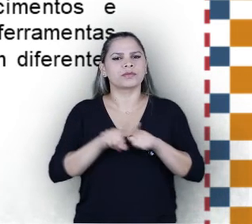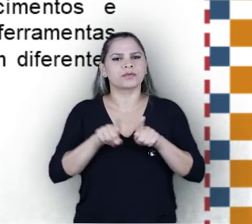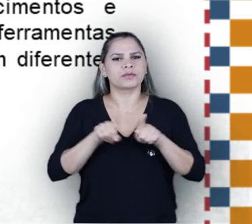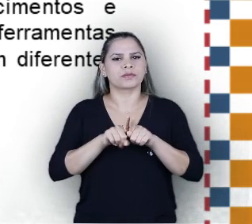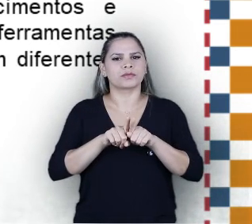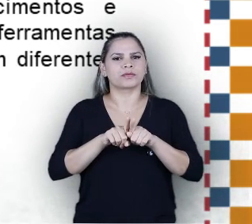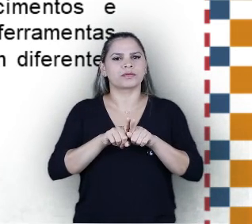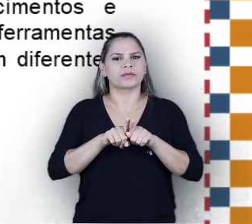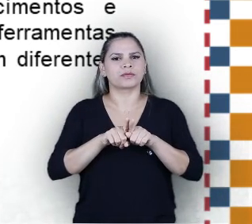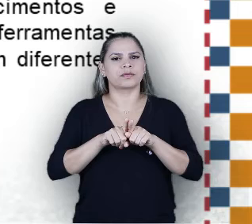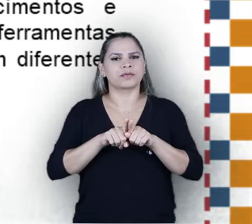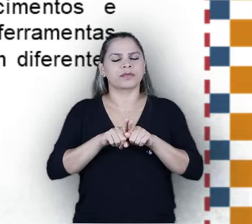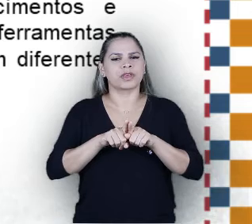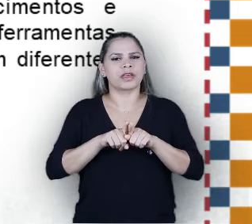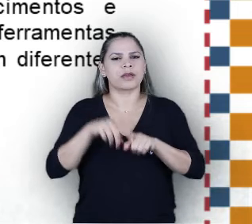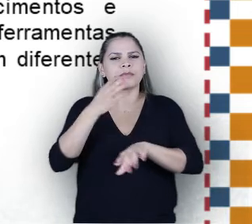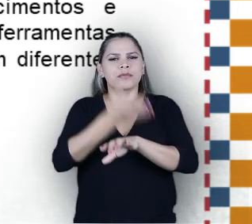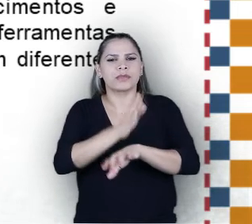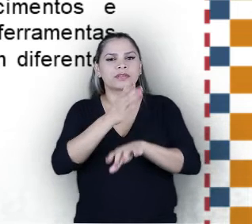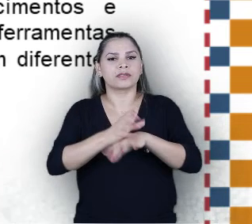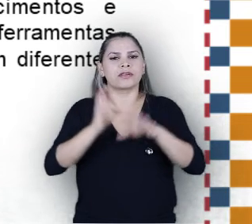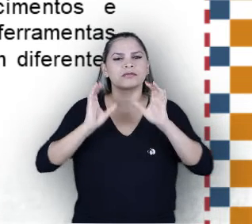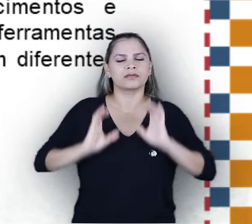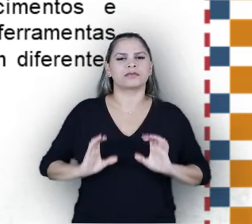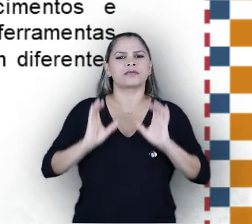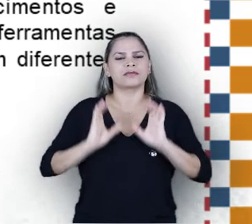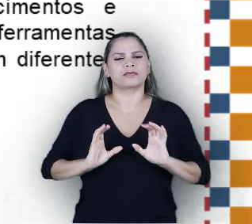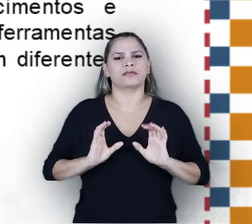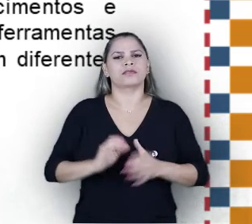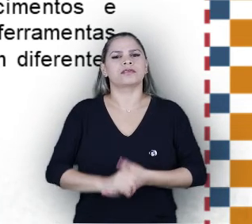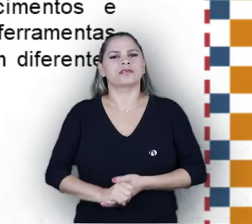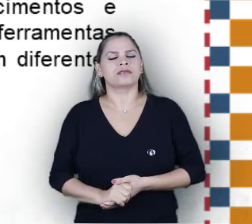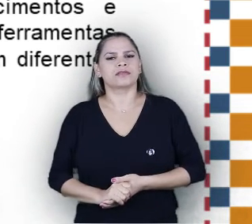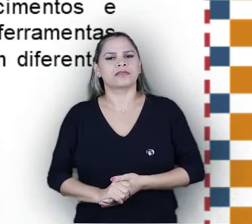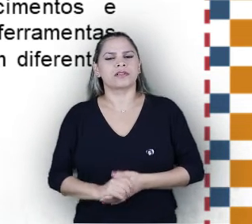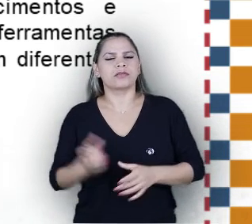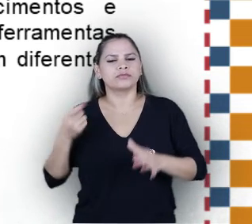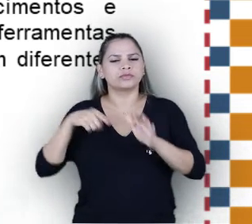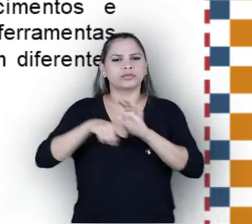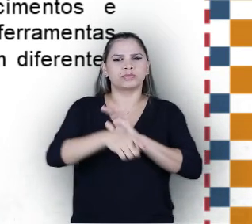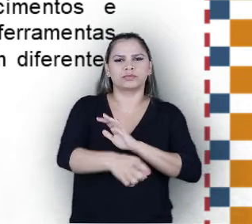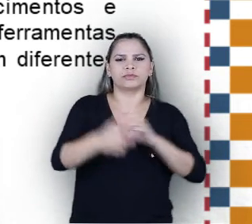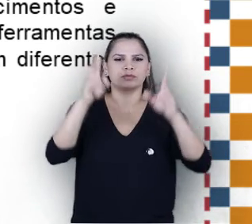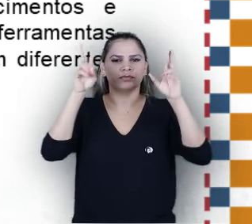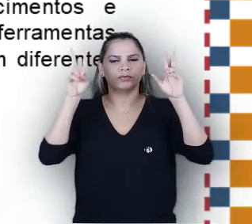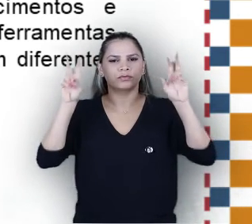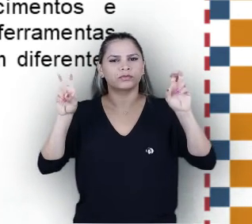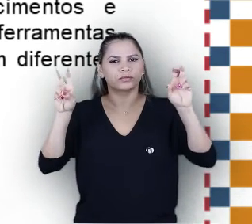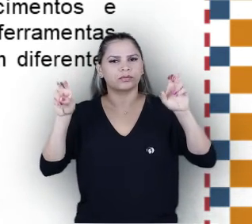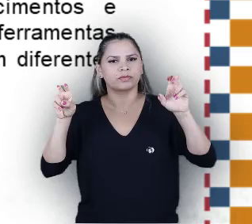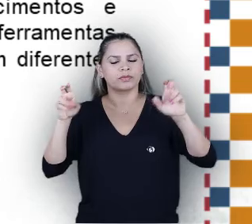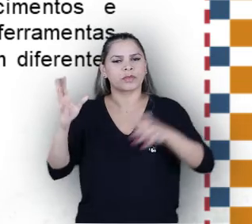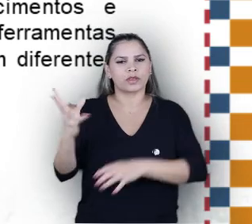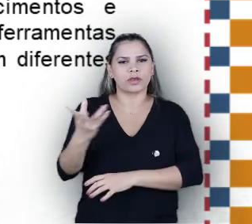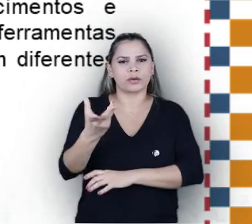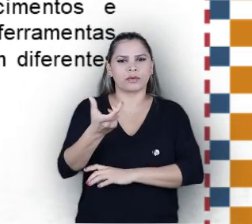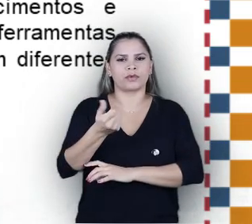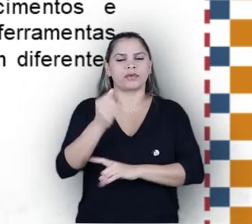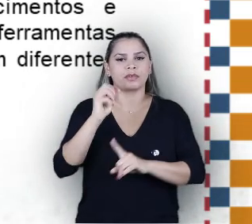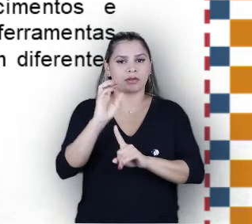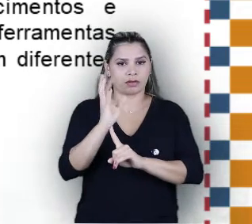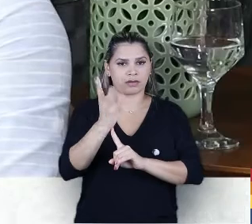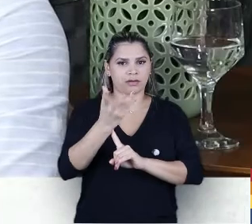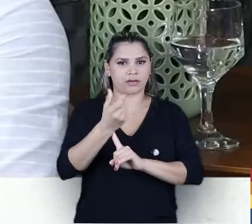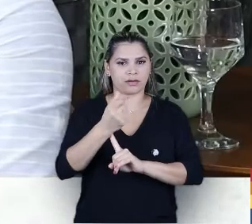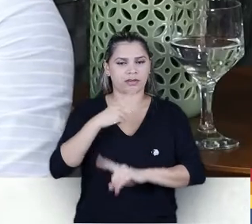nos itinerários formativos ferramentas que ajudam a consolidação desses conhecimentos em diferentes contextos. Então, essa é